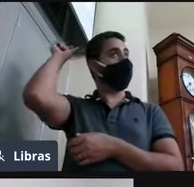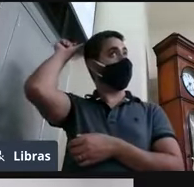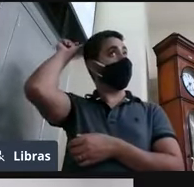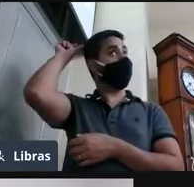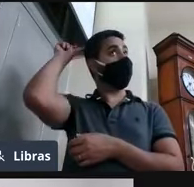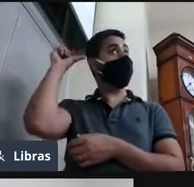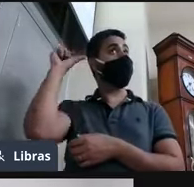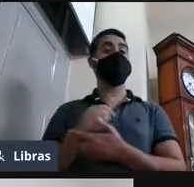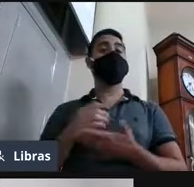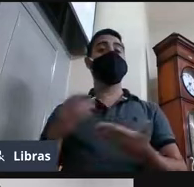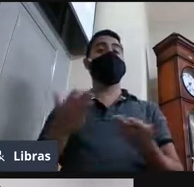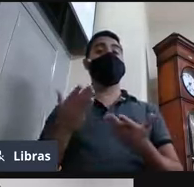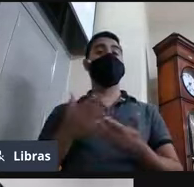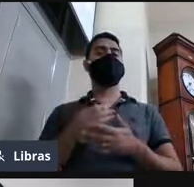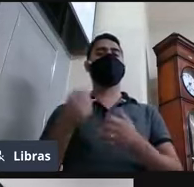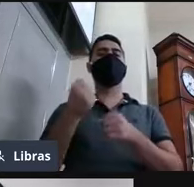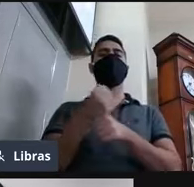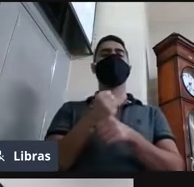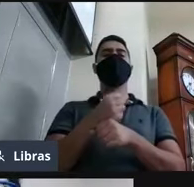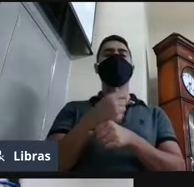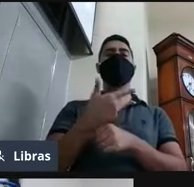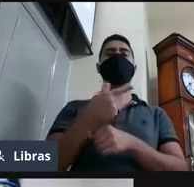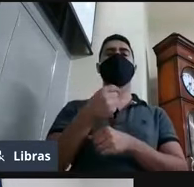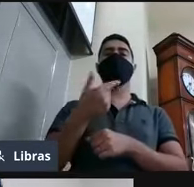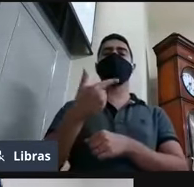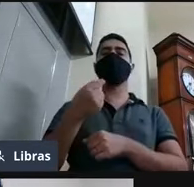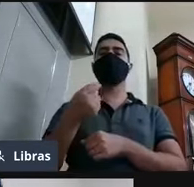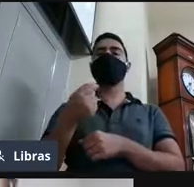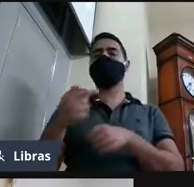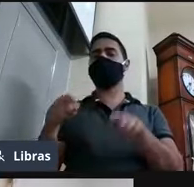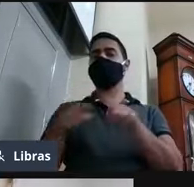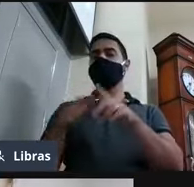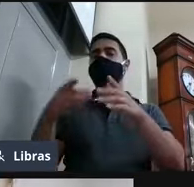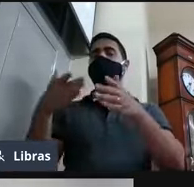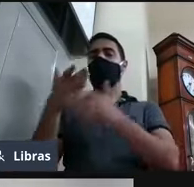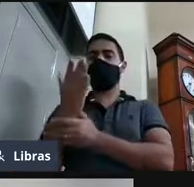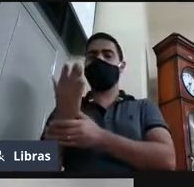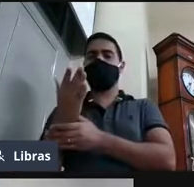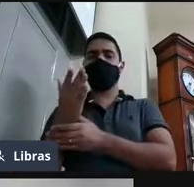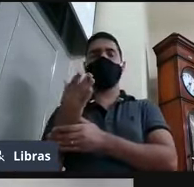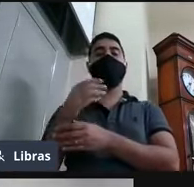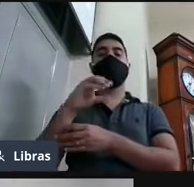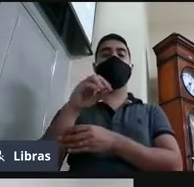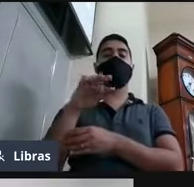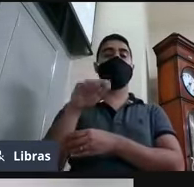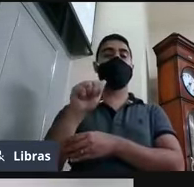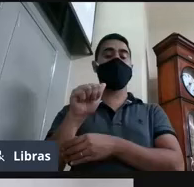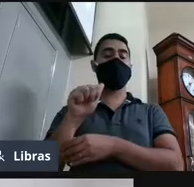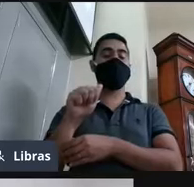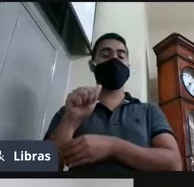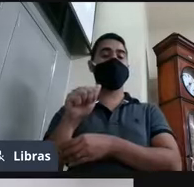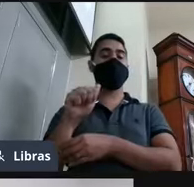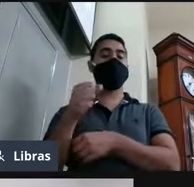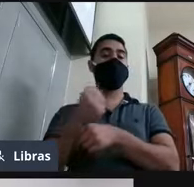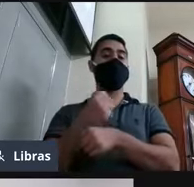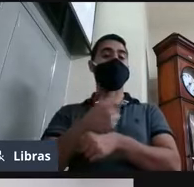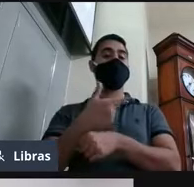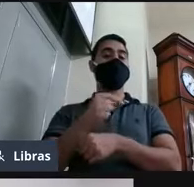E agora nós estamos aqui no ano de 2020, aprovando as contas do nosso prefeito Fernandinho de